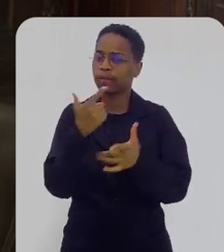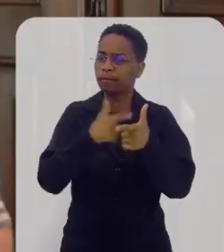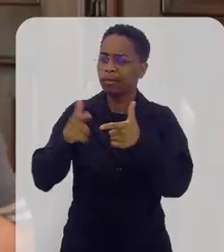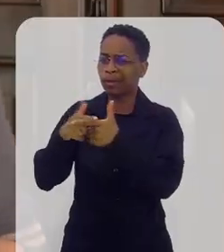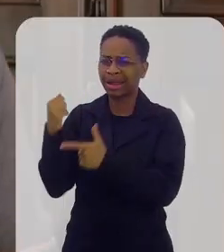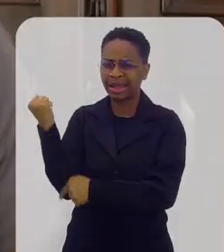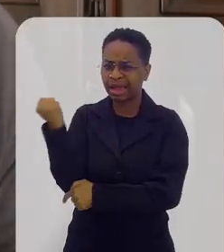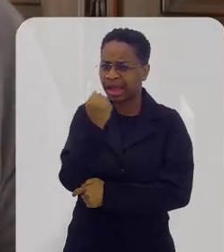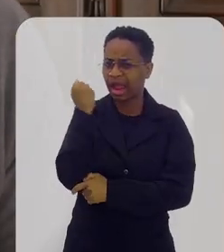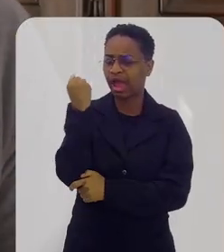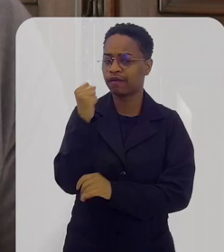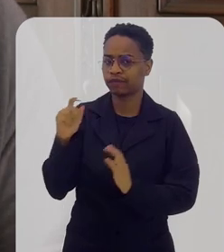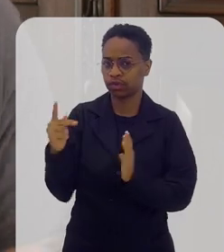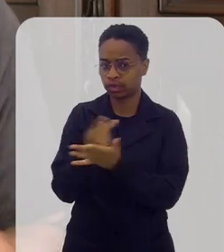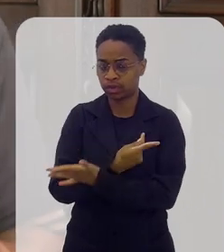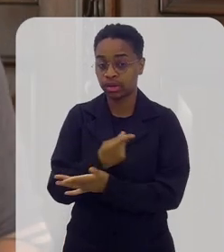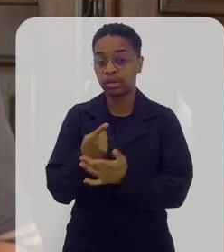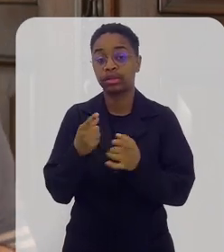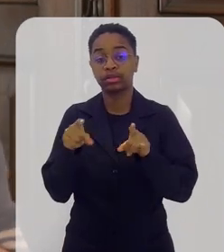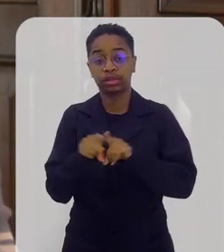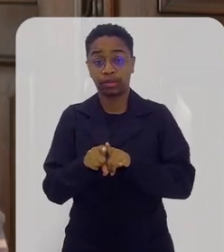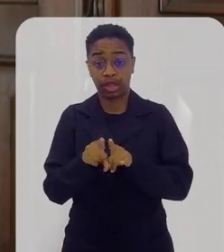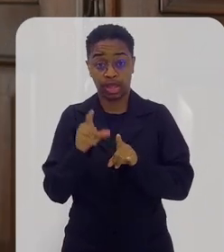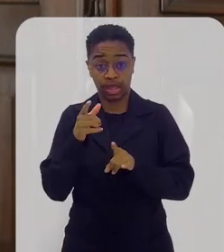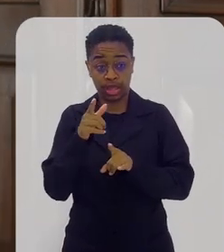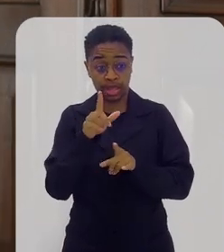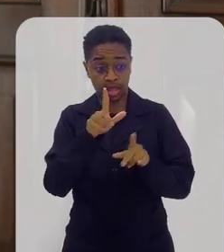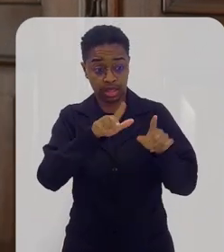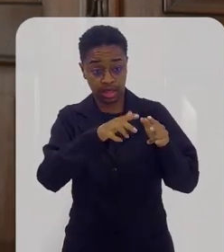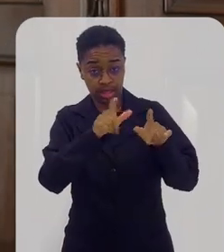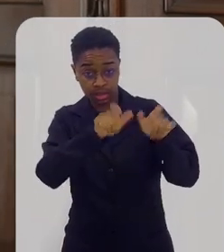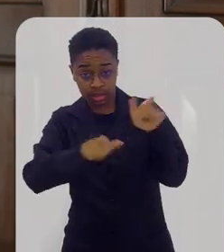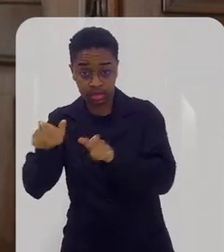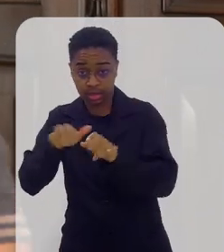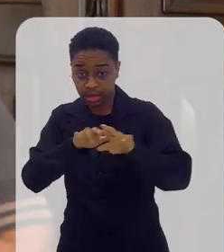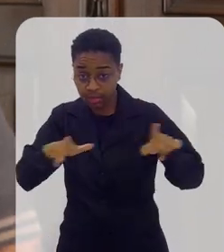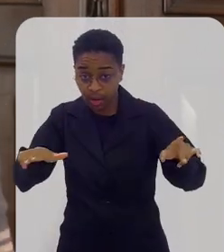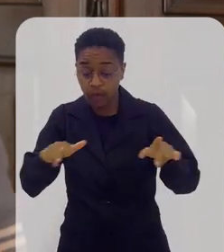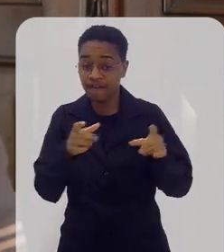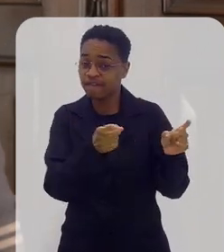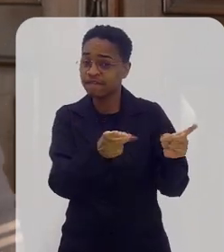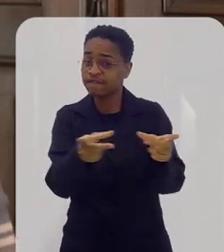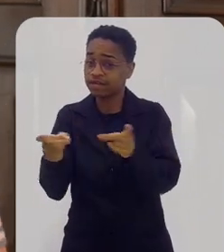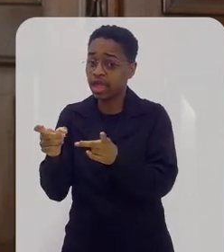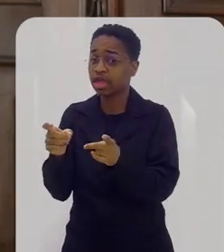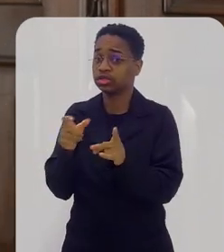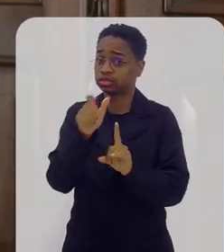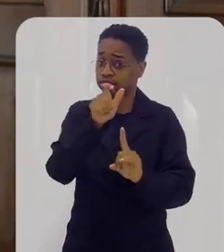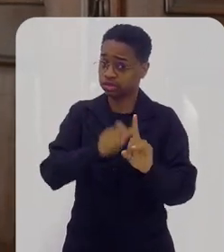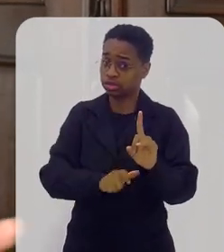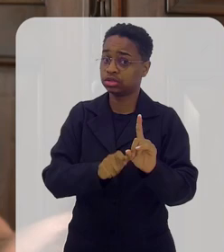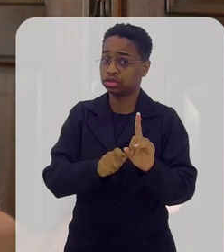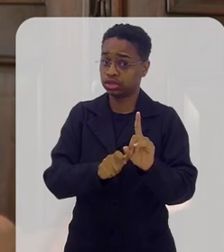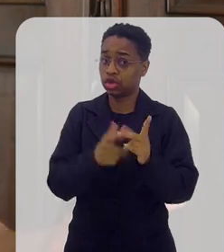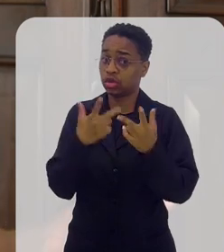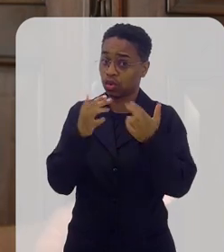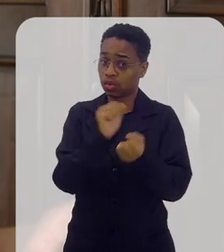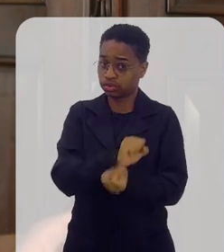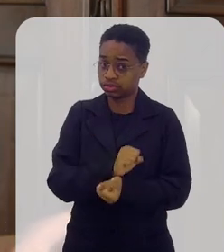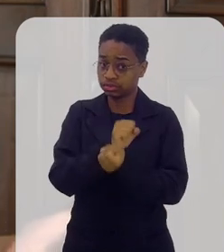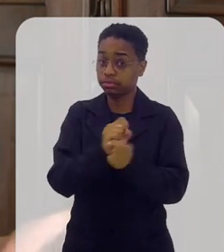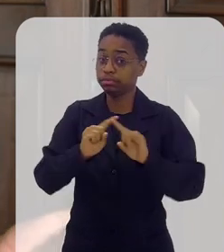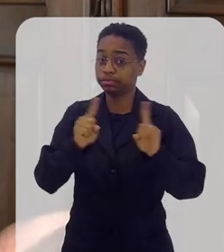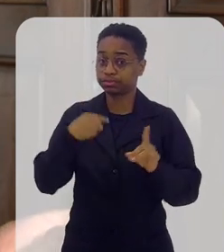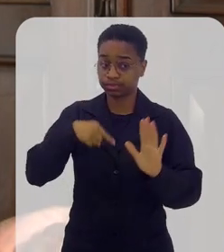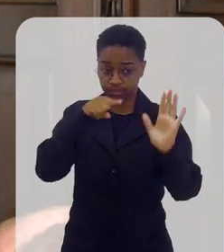foram tão graves, que os seus irmãos acabam vendendo-o como escravo. Pergunta a você, Deus falou para